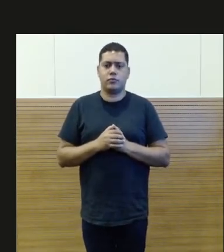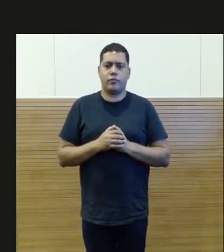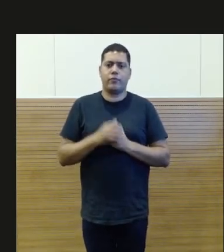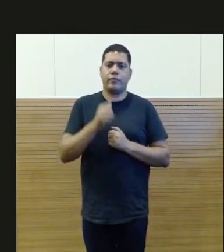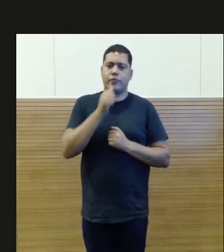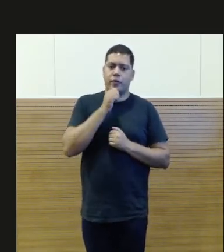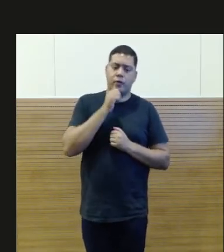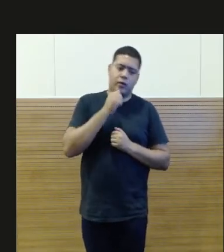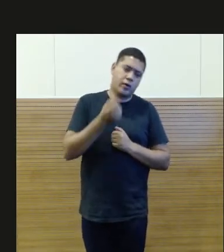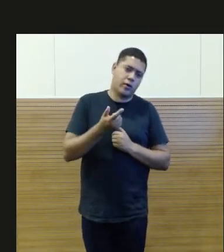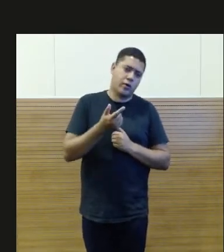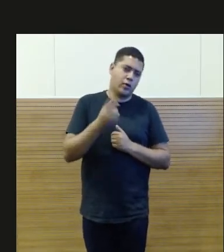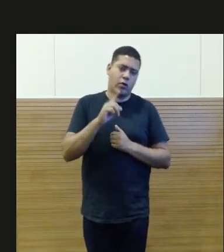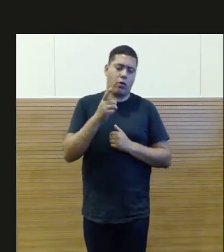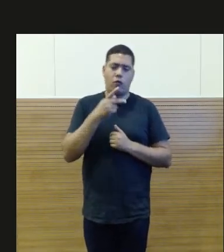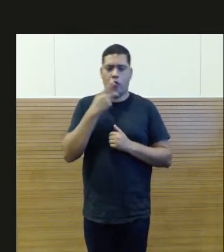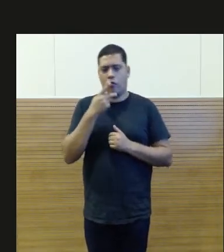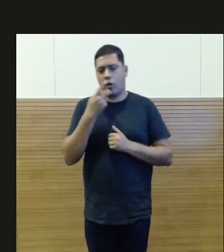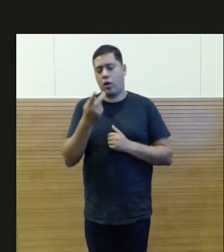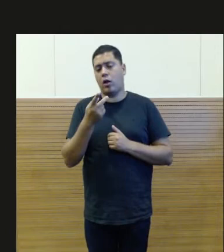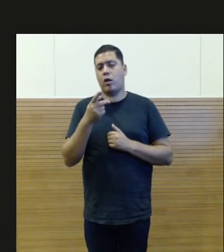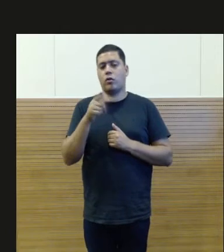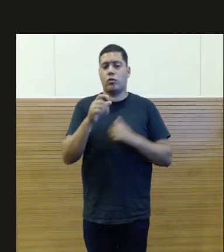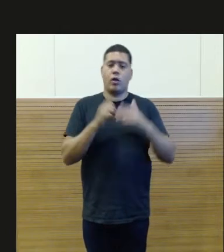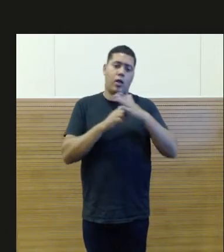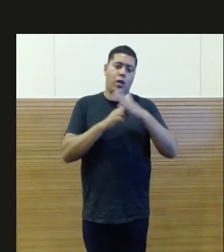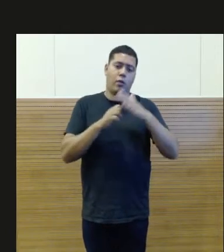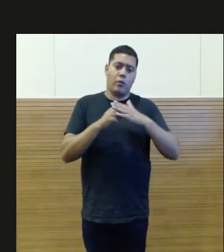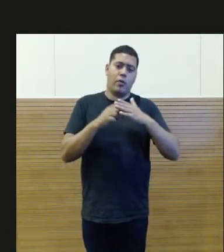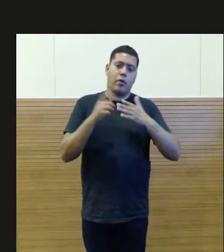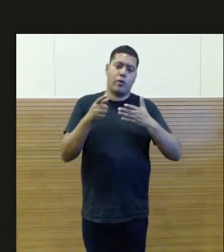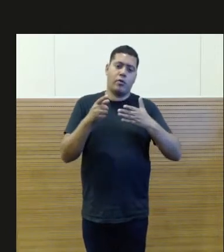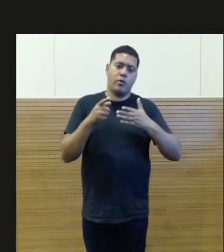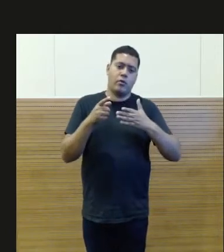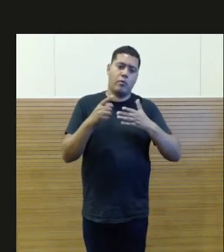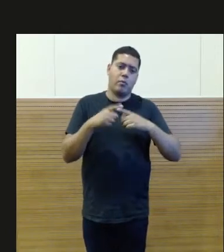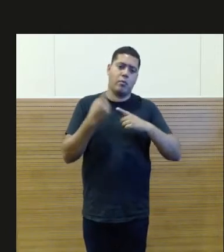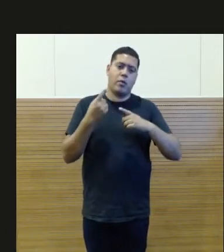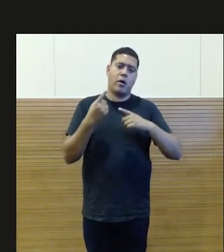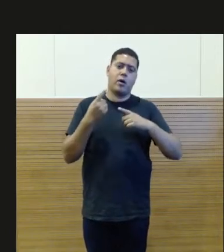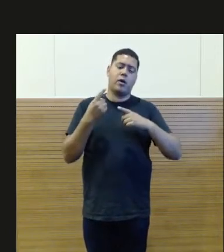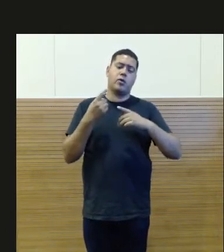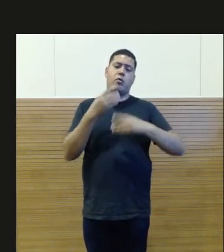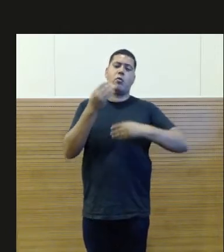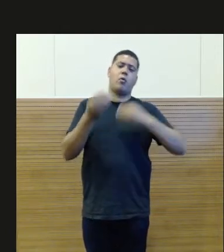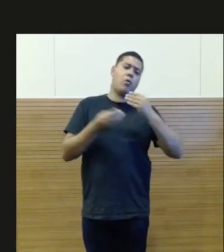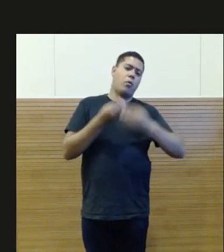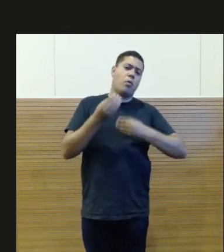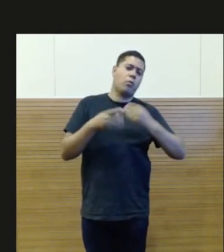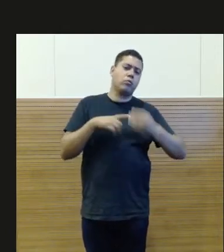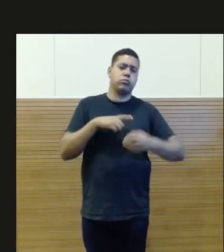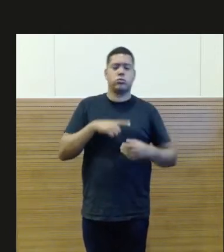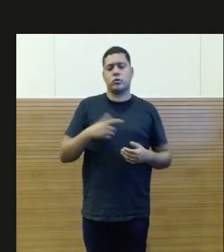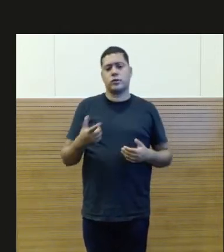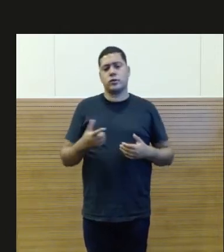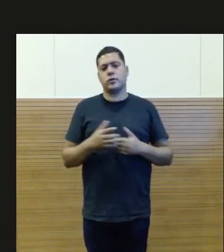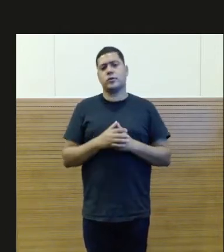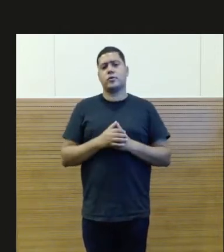Ainda não foram mencionadas as corporações transnacionais. Como mantê-las